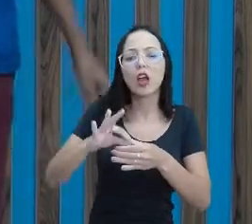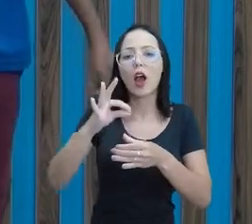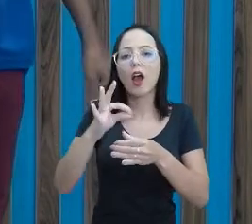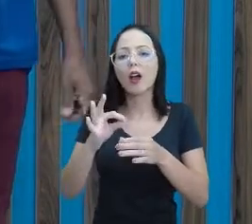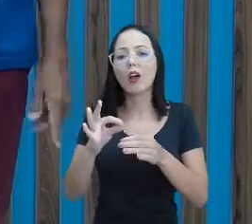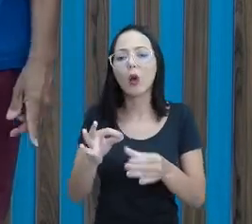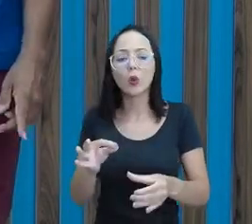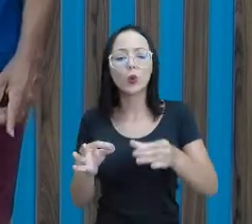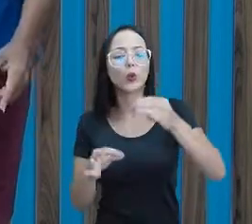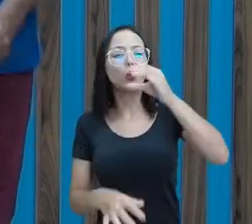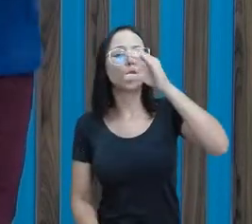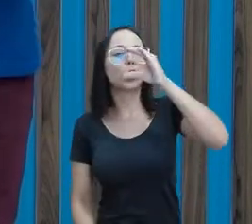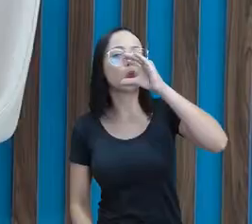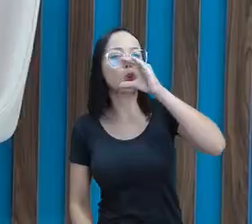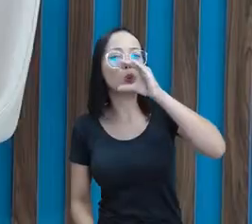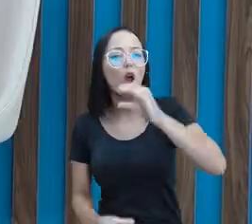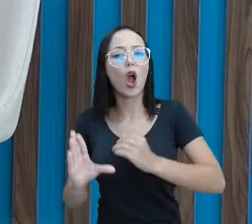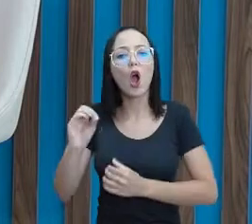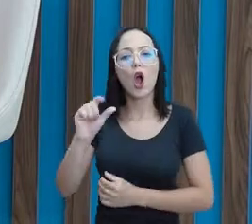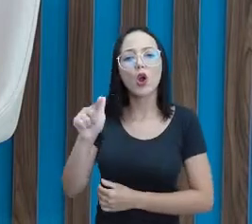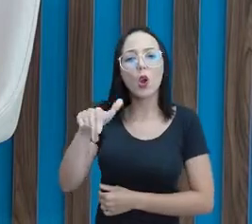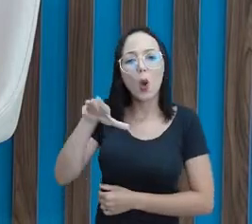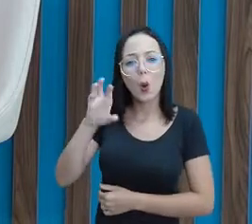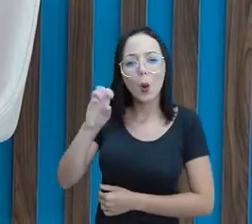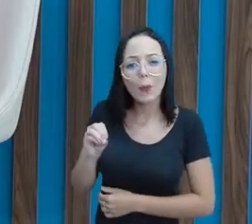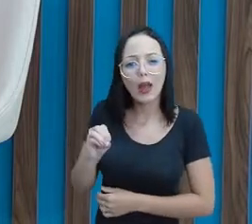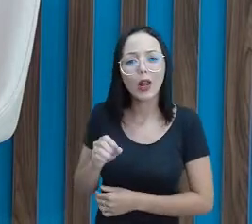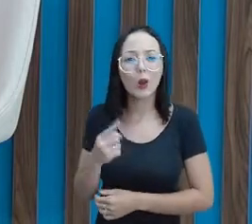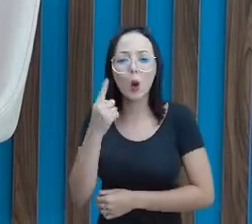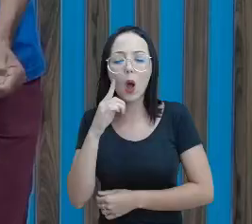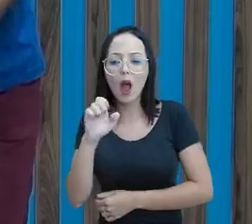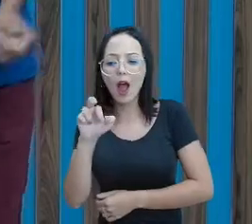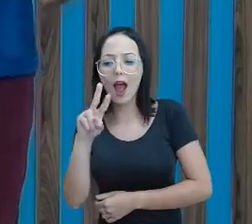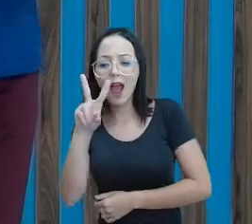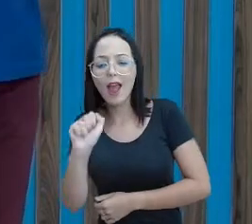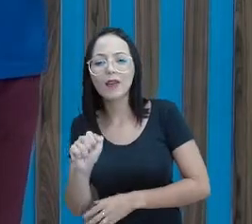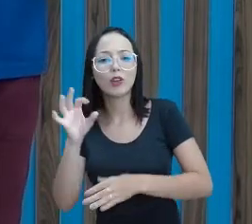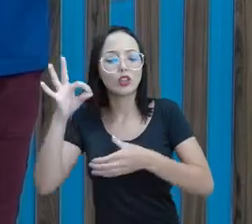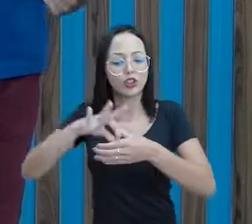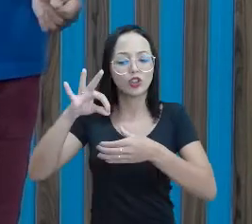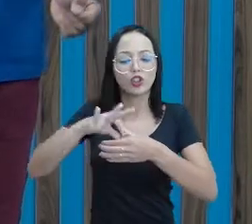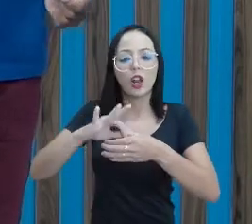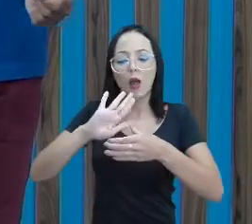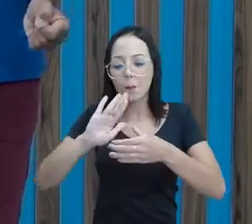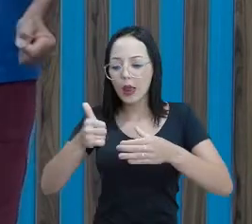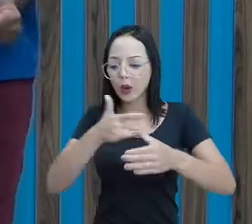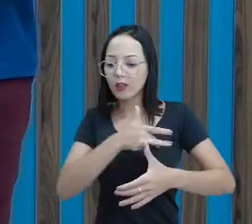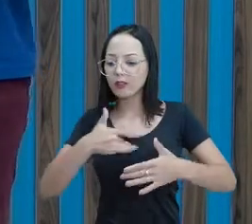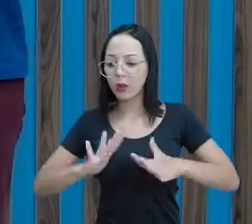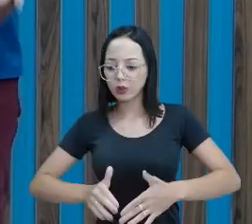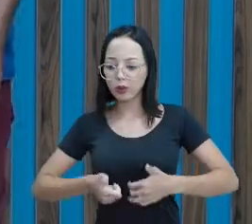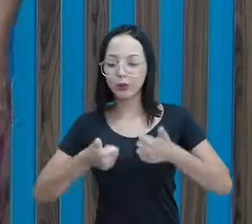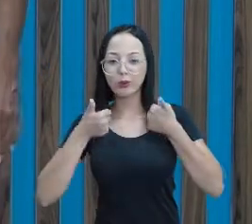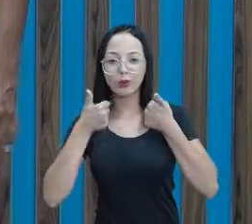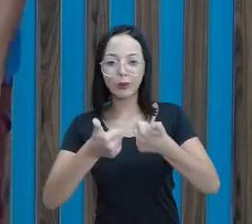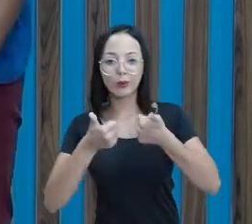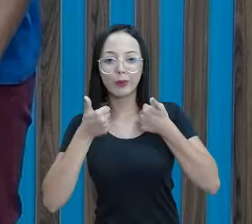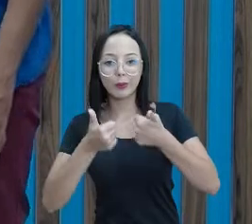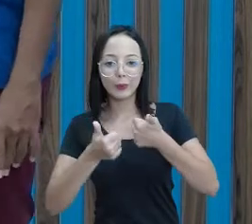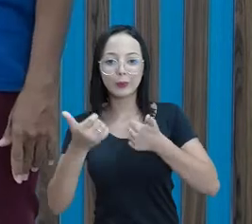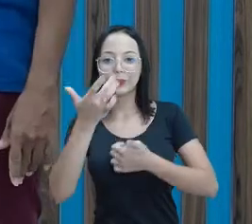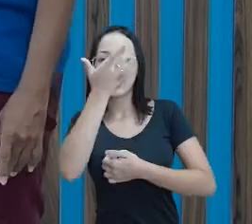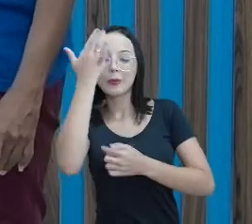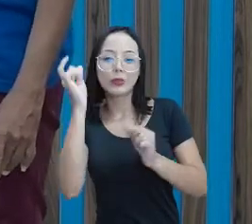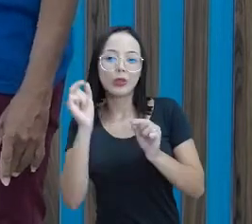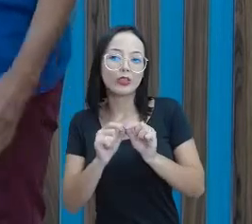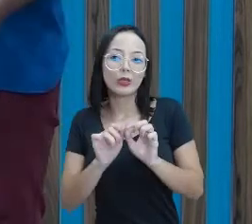Não, cogumelo não. Mas tomar um chá de erva mate, né? E tal, fazer para poder chegar e ficar bom. E aí o pessoal ia fazendo essas